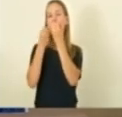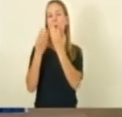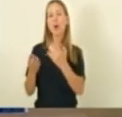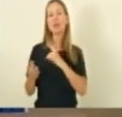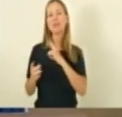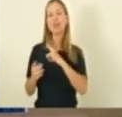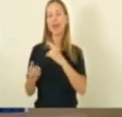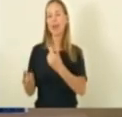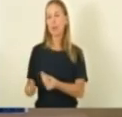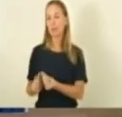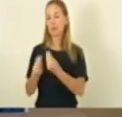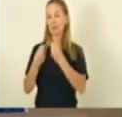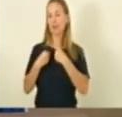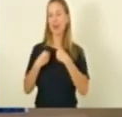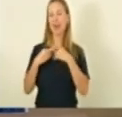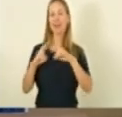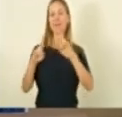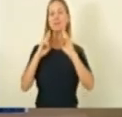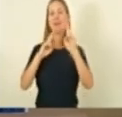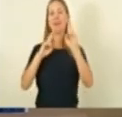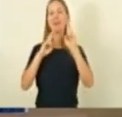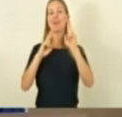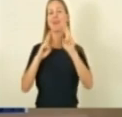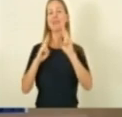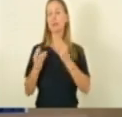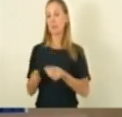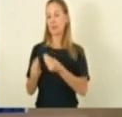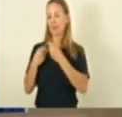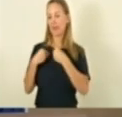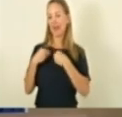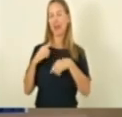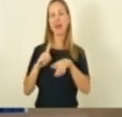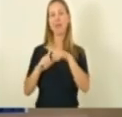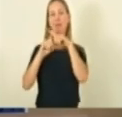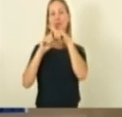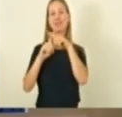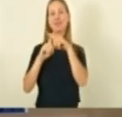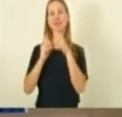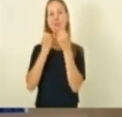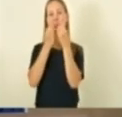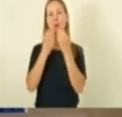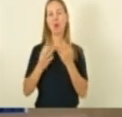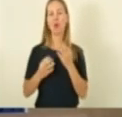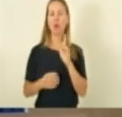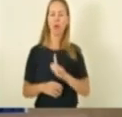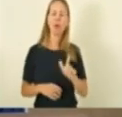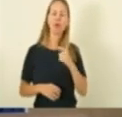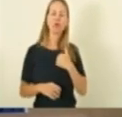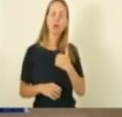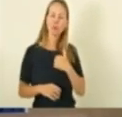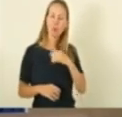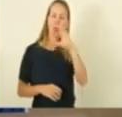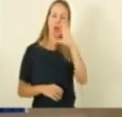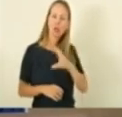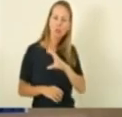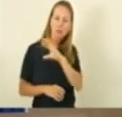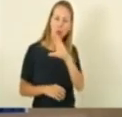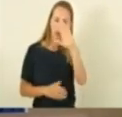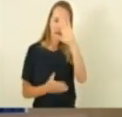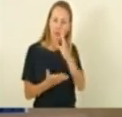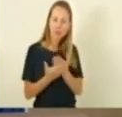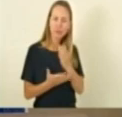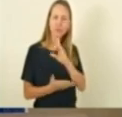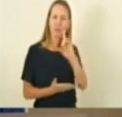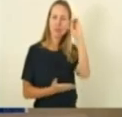tem algo que me causa esperança. E claro, assim, eu sou católico, praticante, acredito muito em